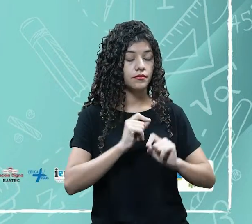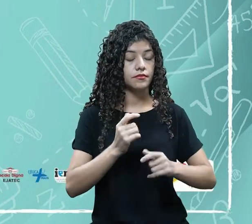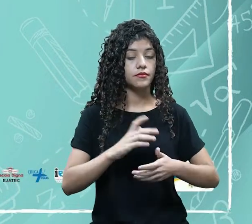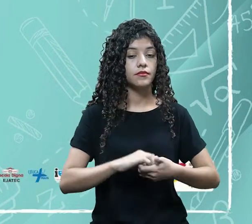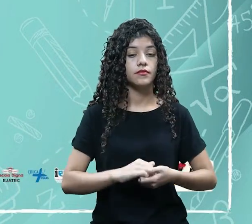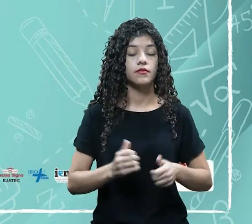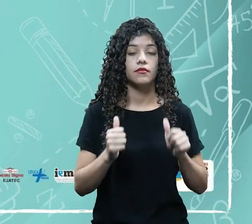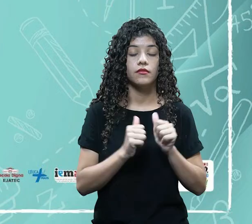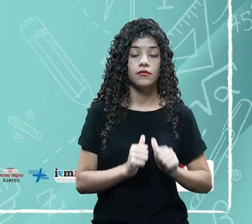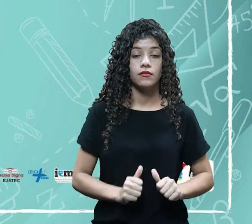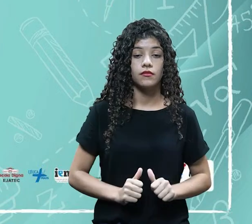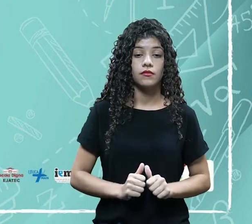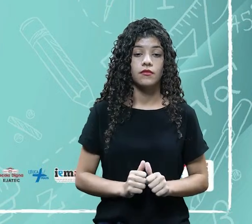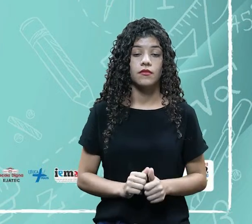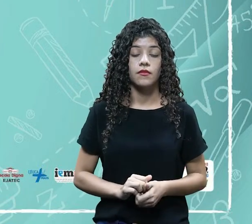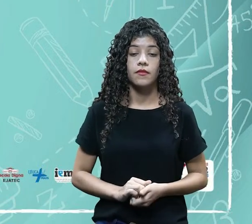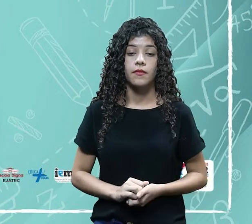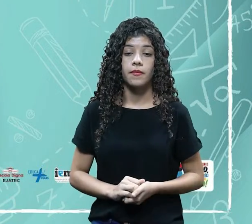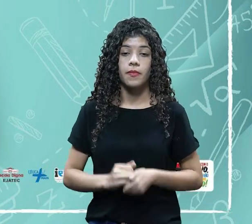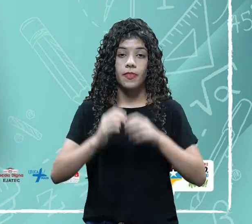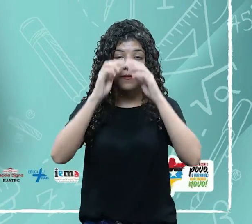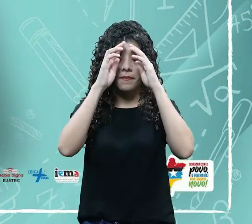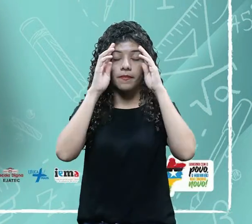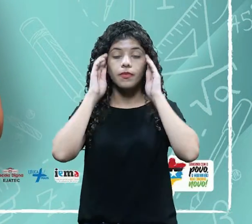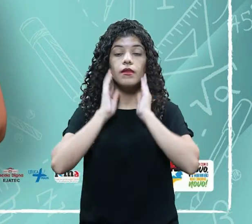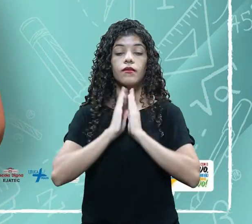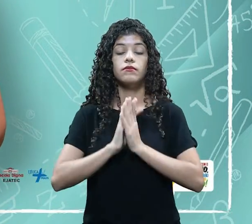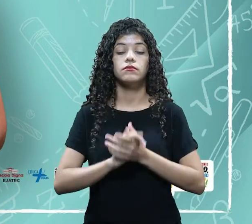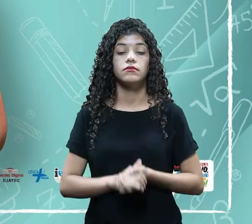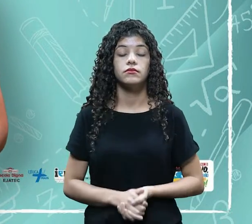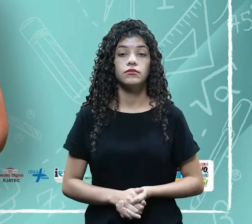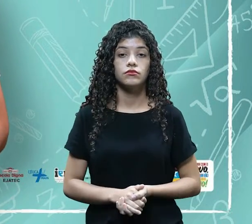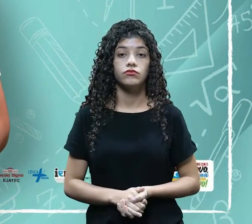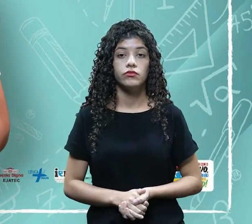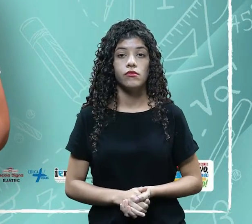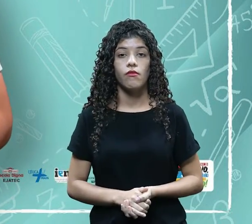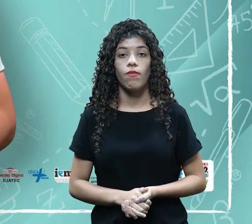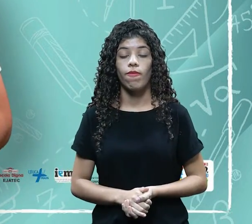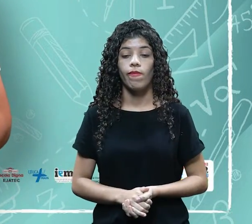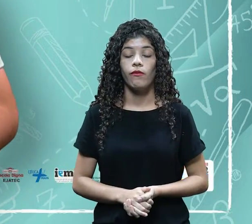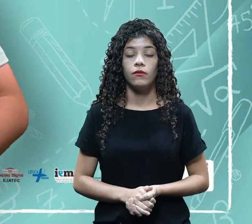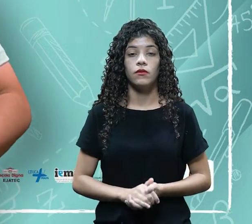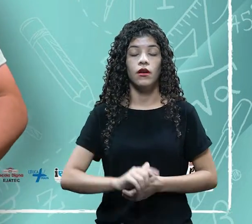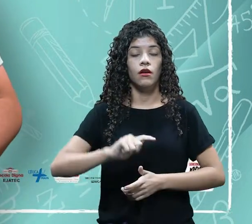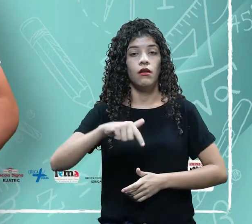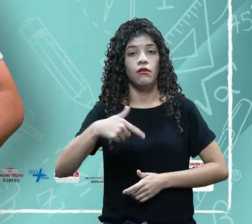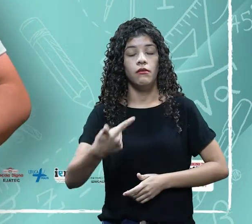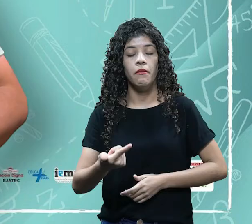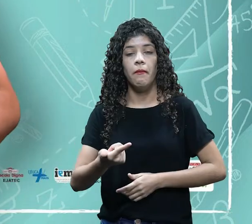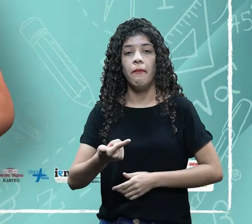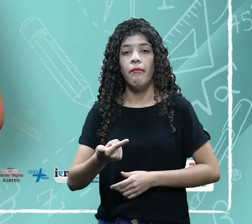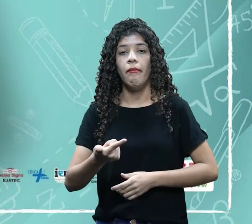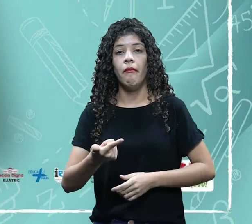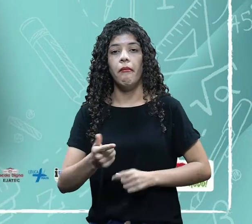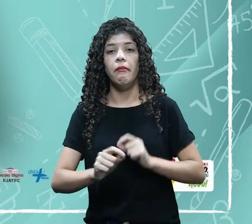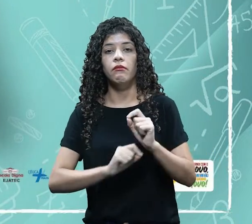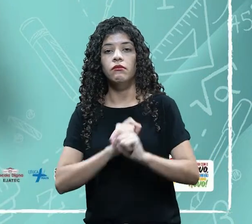envelope, verificar o assunto, classificar o documento de acordo com o assunto, tá bom? E depois,